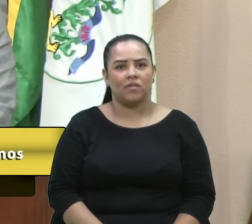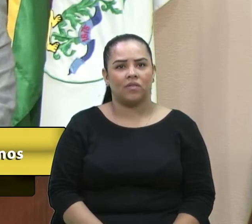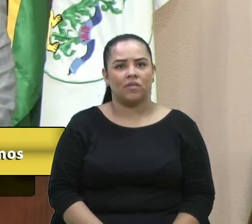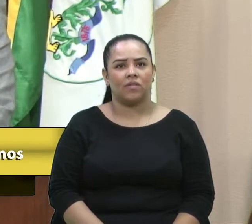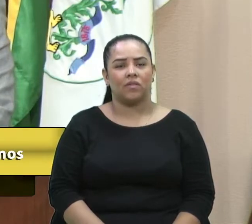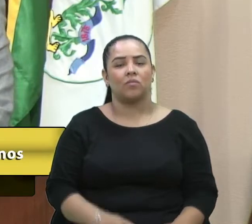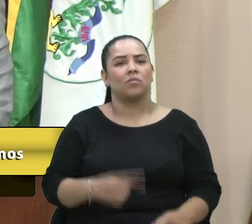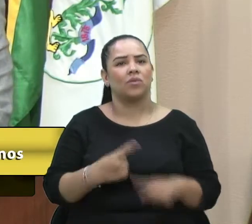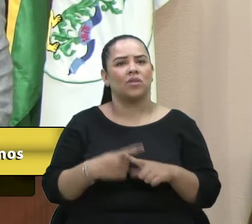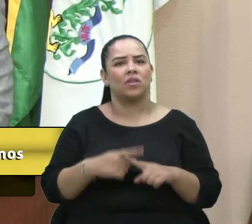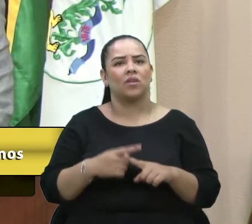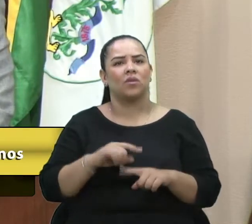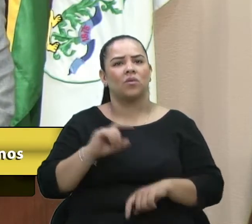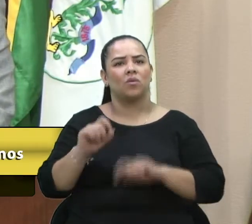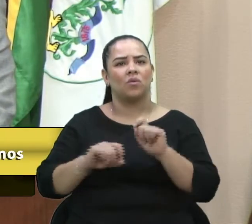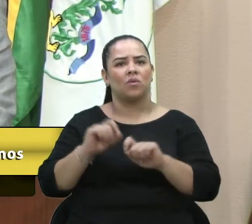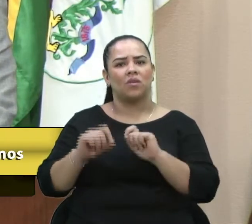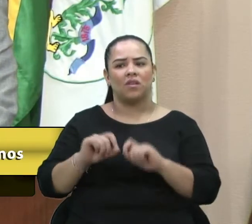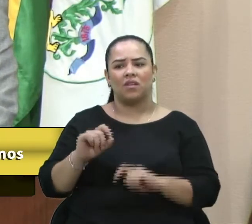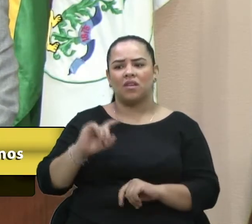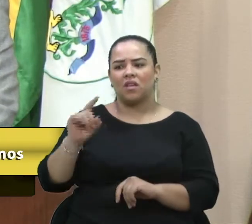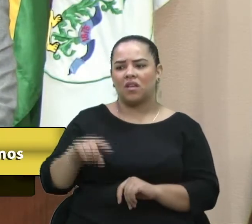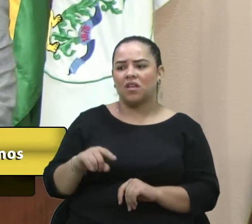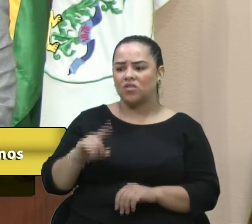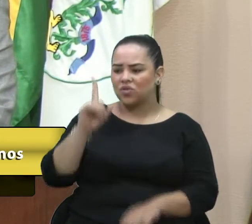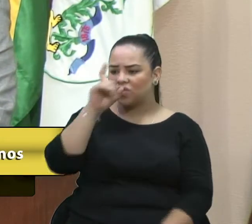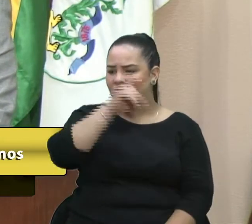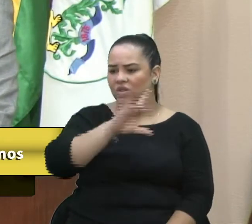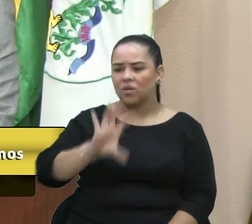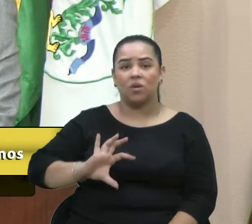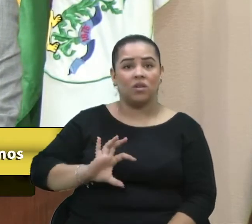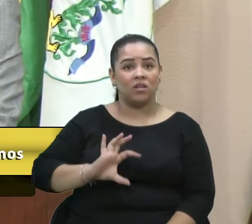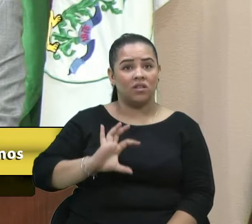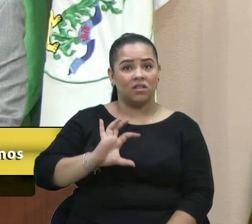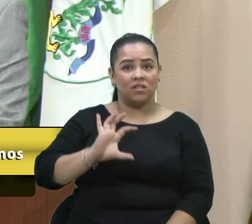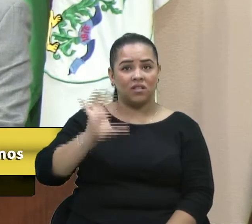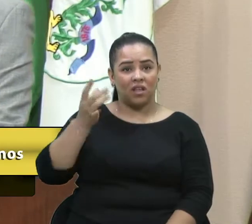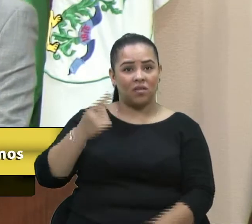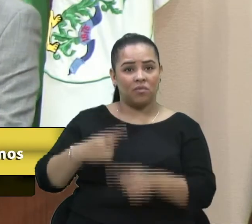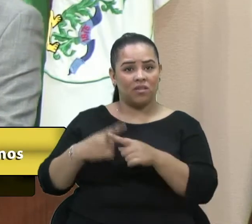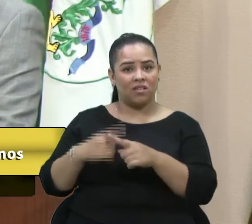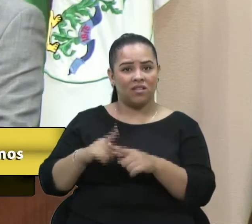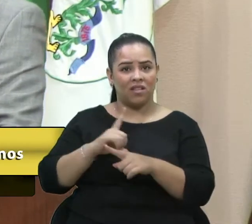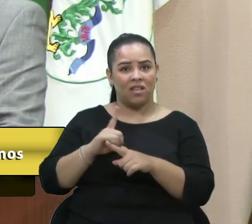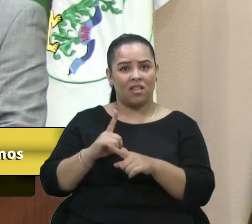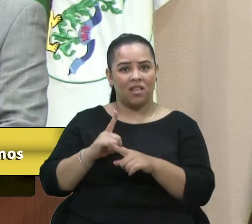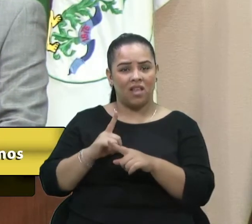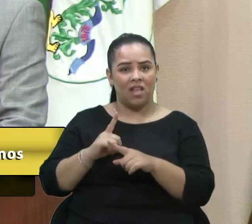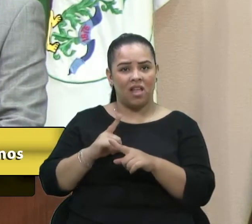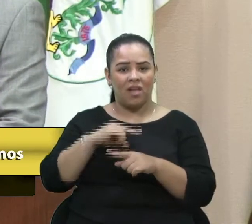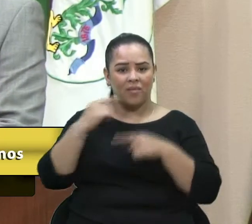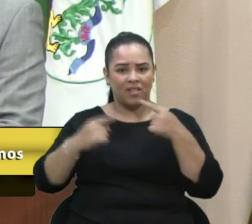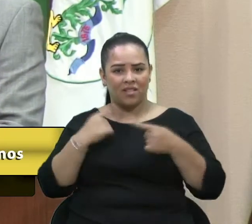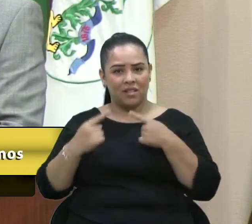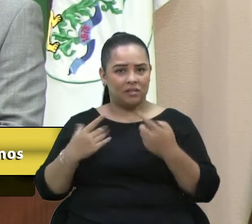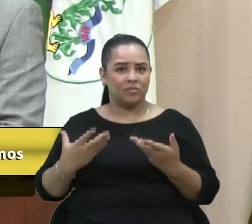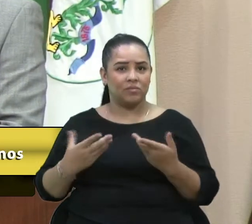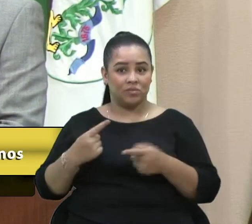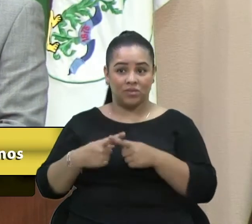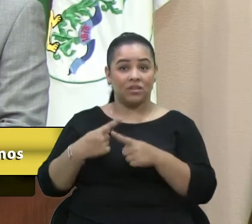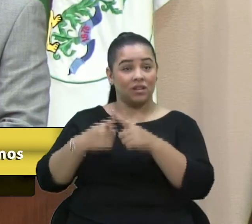para elas, às vezes, fazerem a denúncia. Porque, na maioria das vezes, vereador